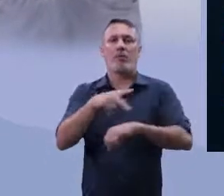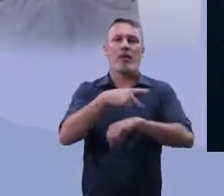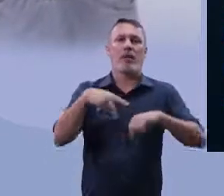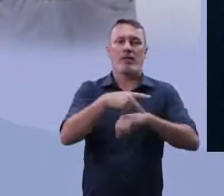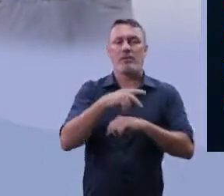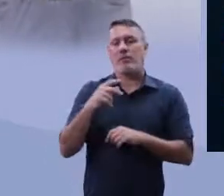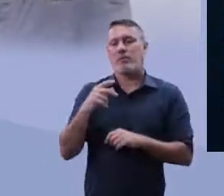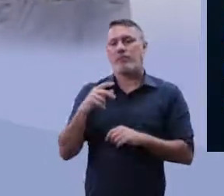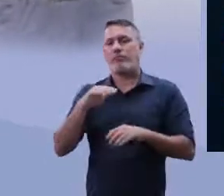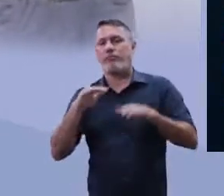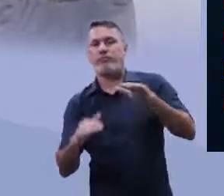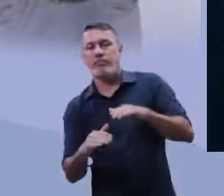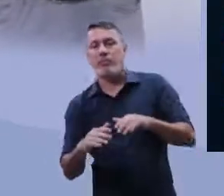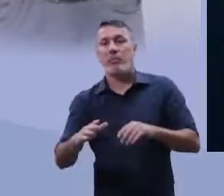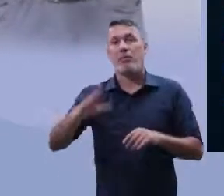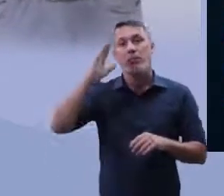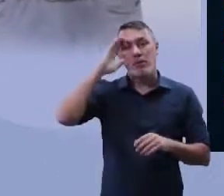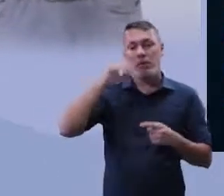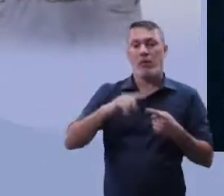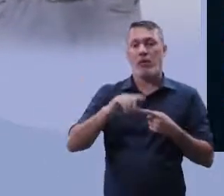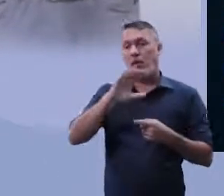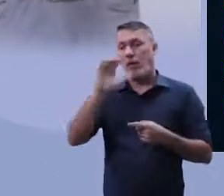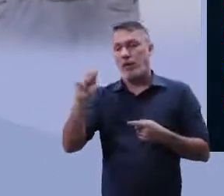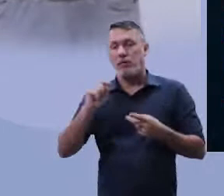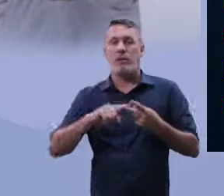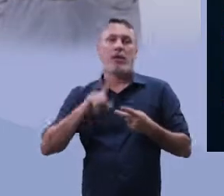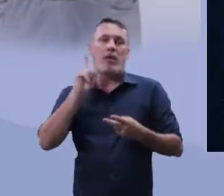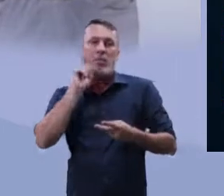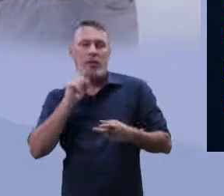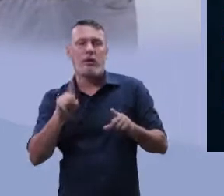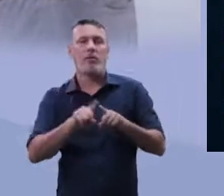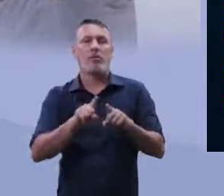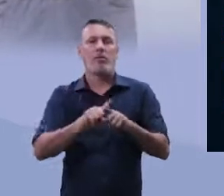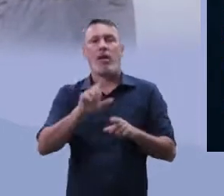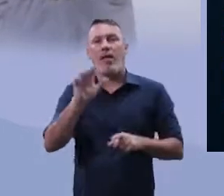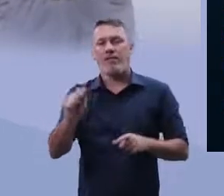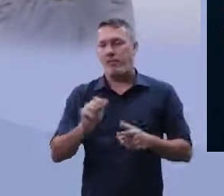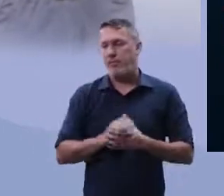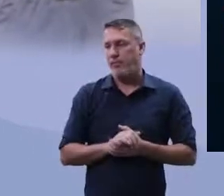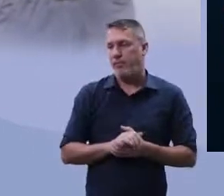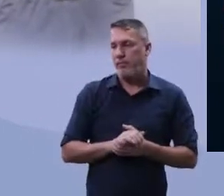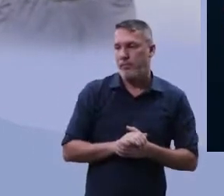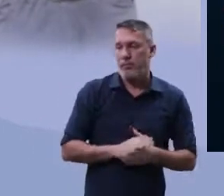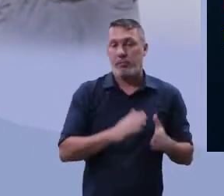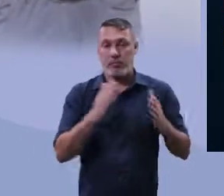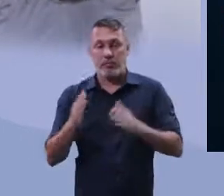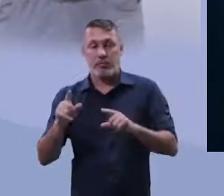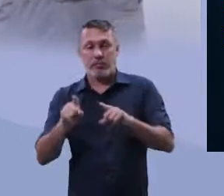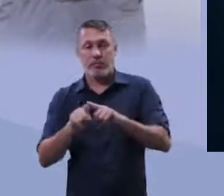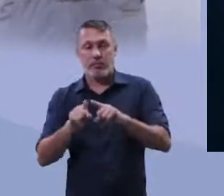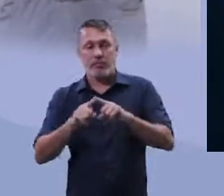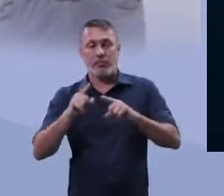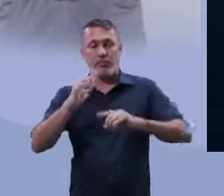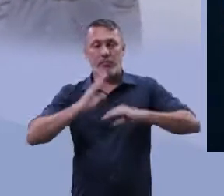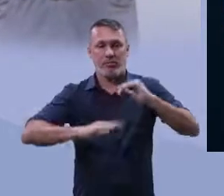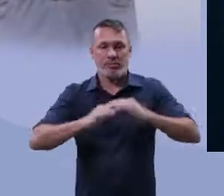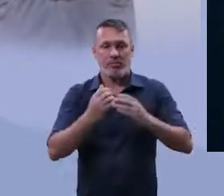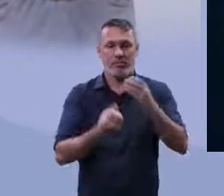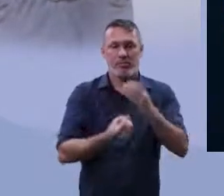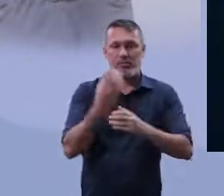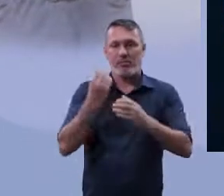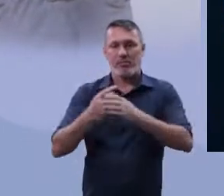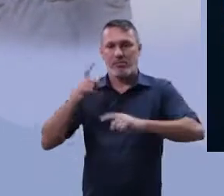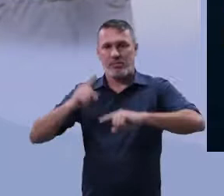chamados países periféricos, principalmente Ásia, América e África. A produção, né,